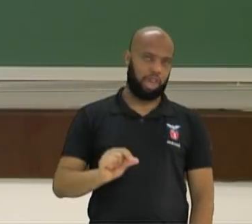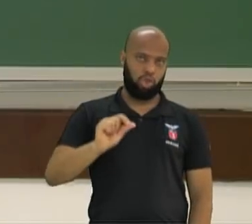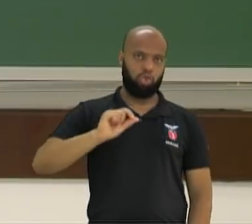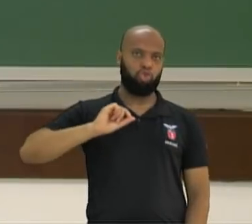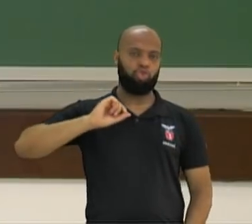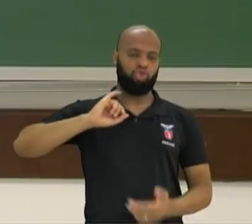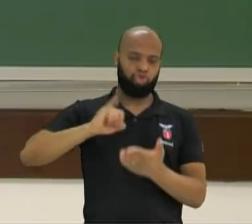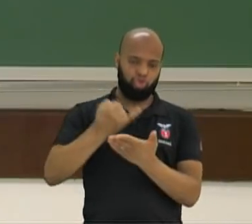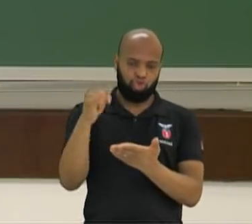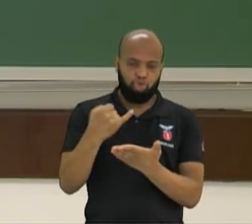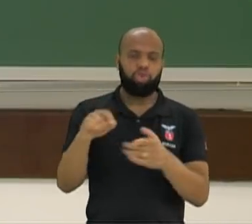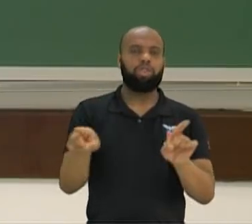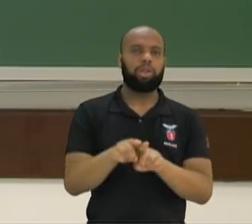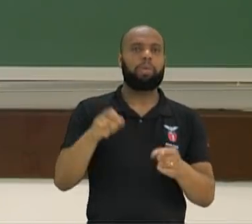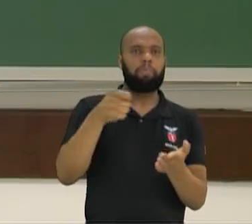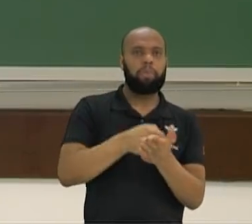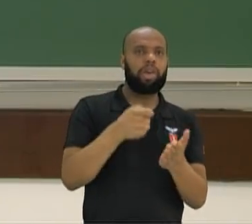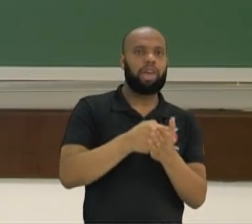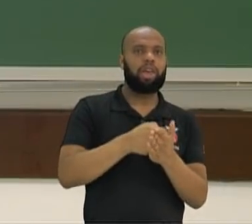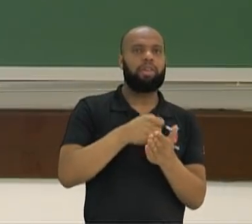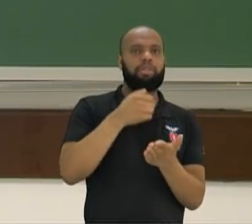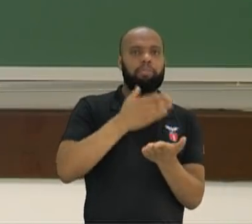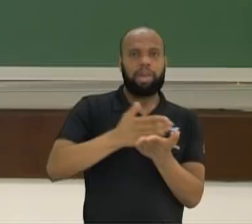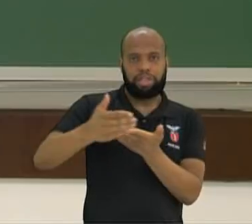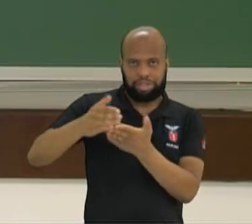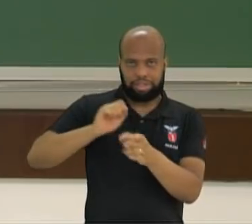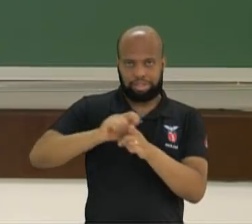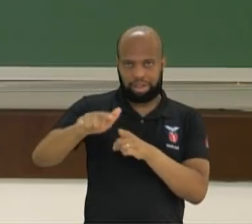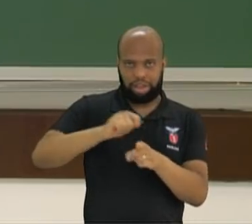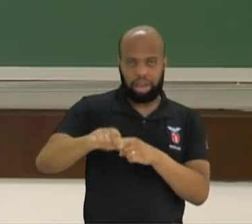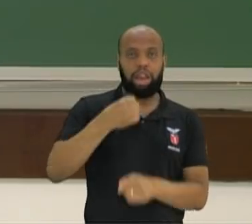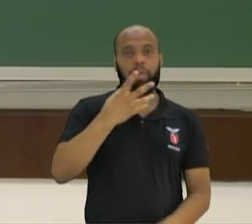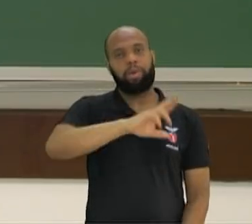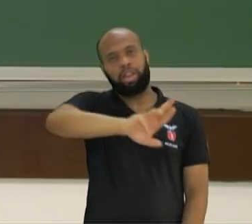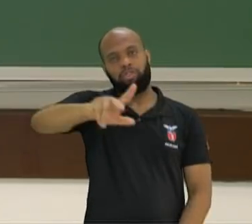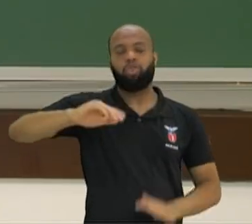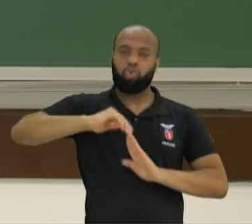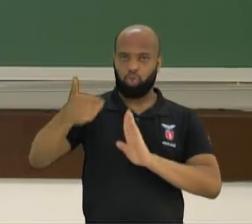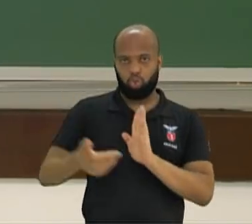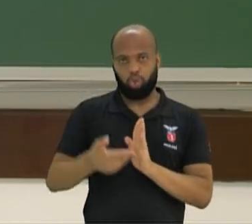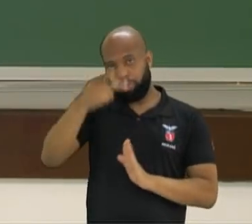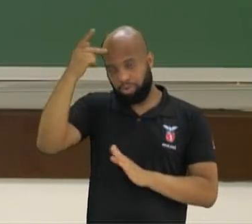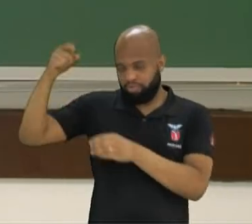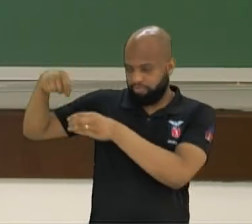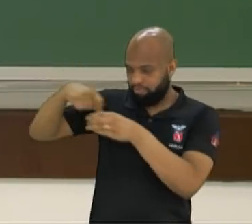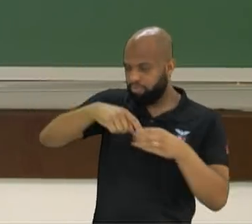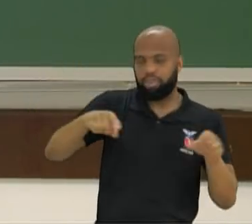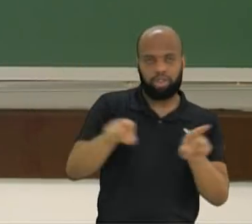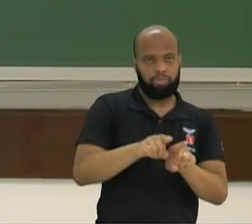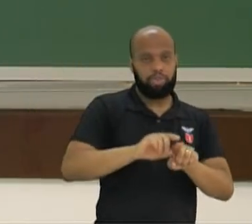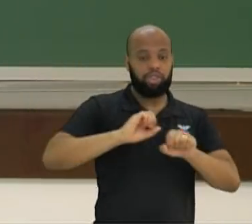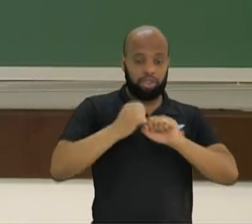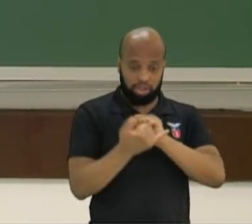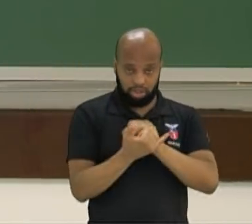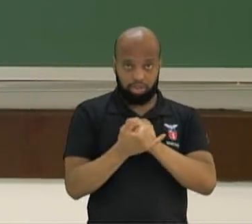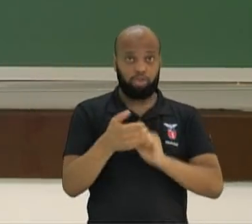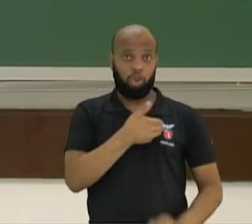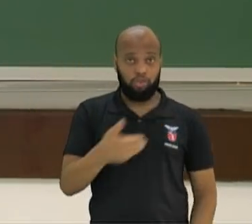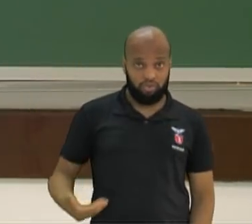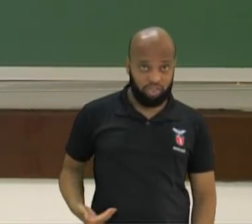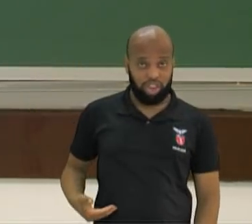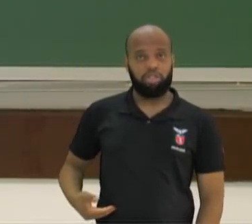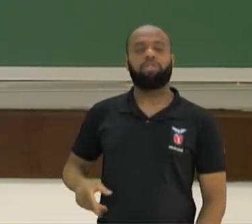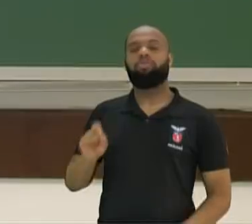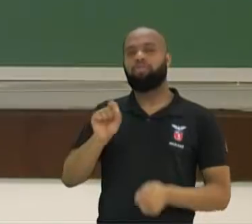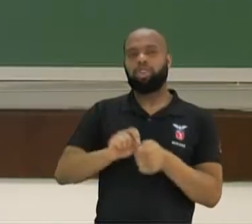pagamento das parcelas, né, e acaba beneficiando todos os produtores. Então, nas Ilhas Fiji, o governo está incentivando esses